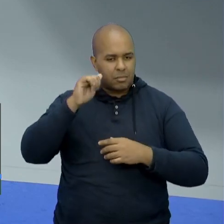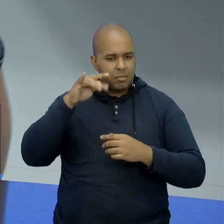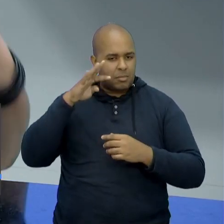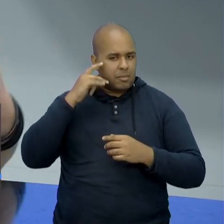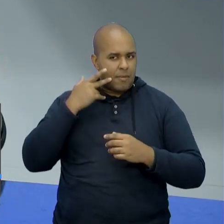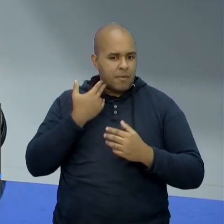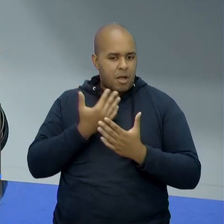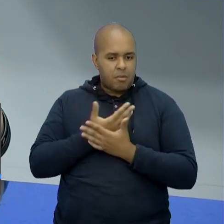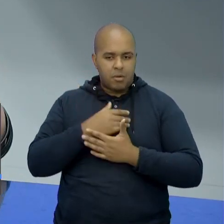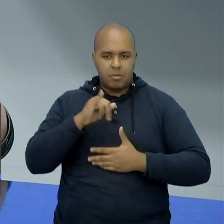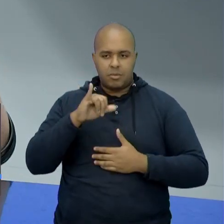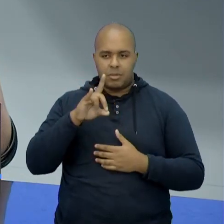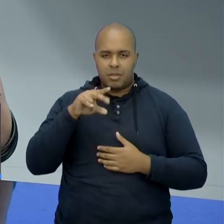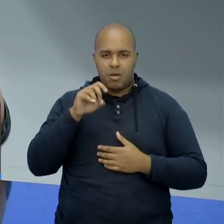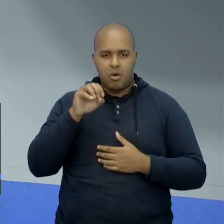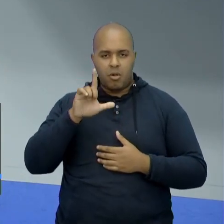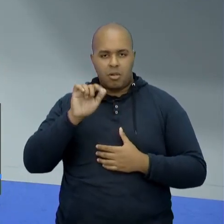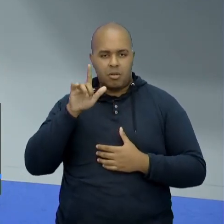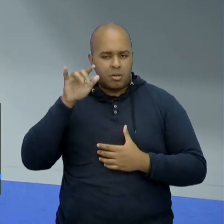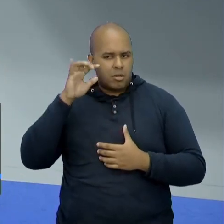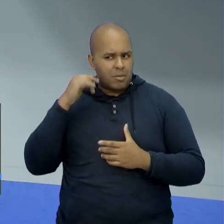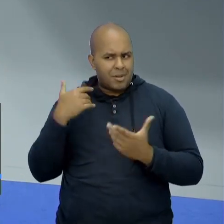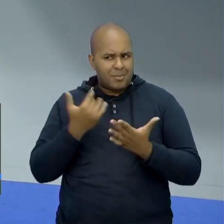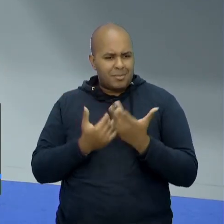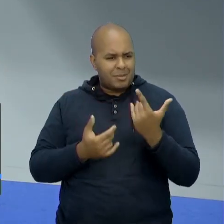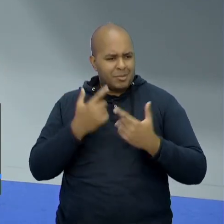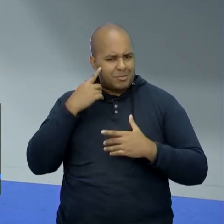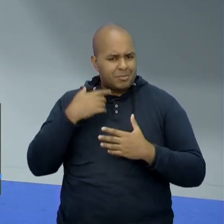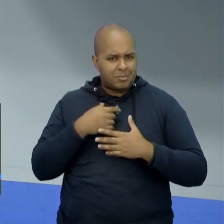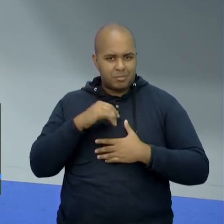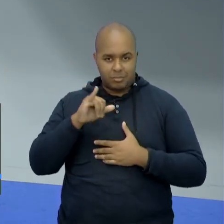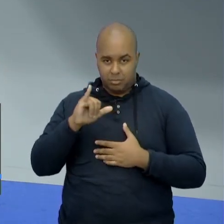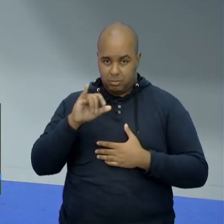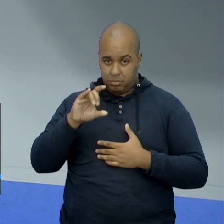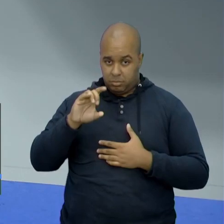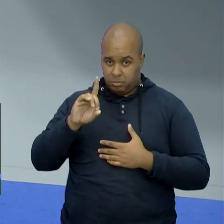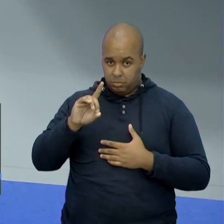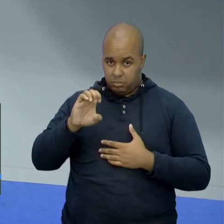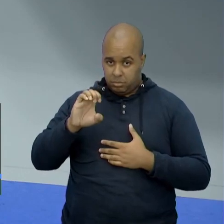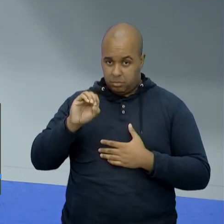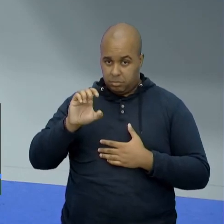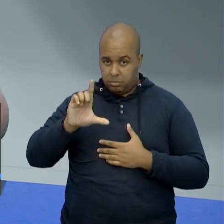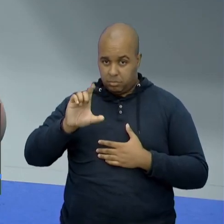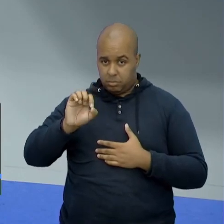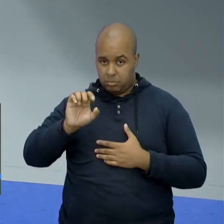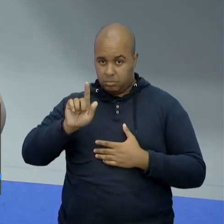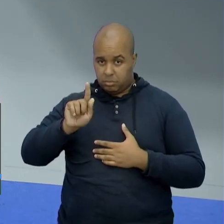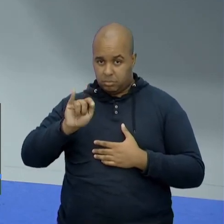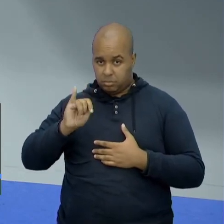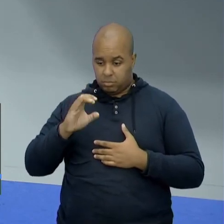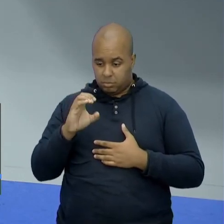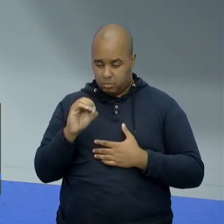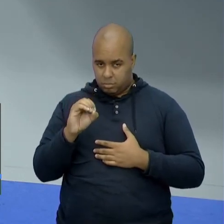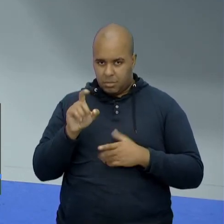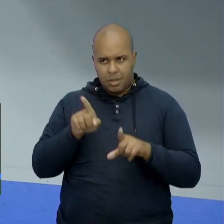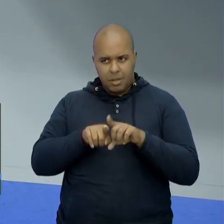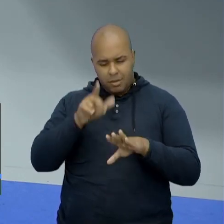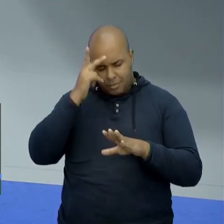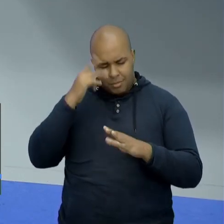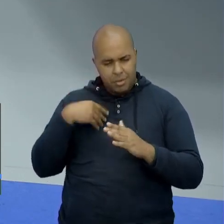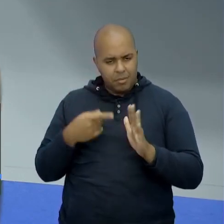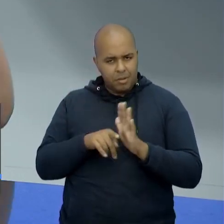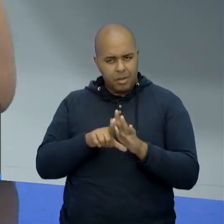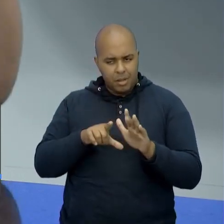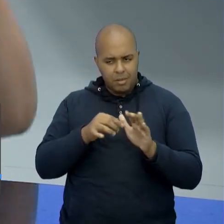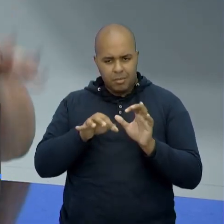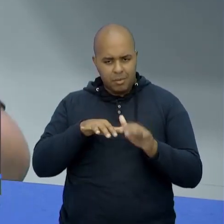algo ideológico. Mas é muito pelo contrário, ele é algo muito concreto, assim, em relação até próprias leis e